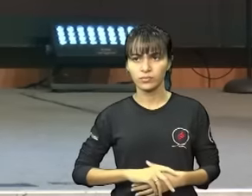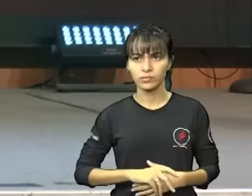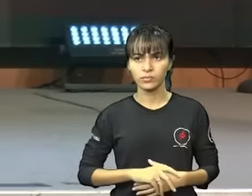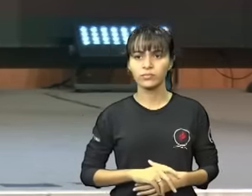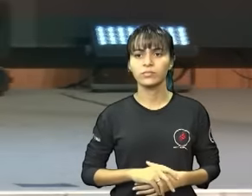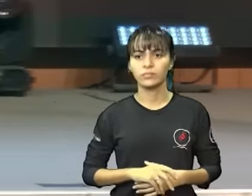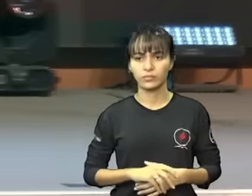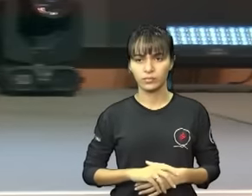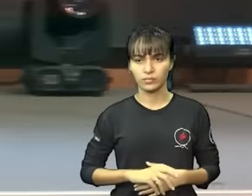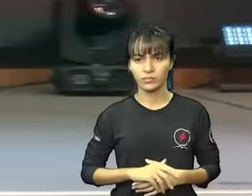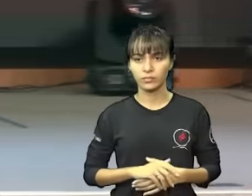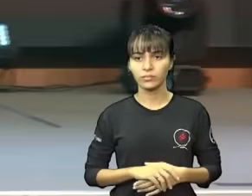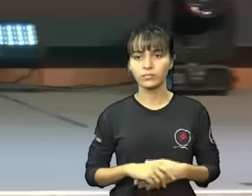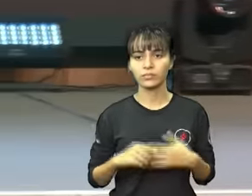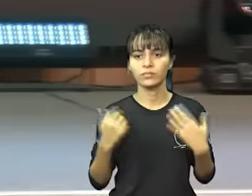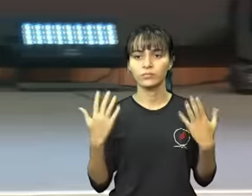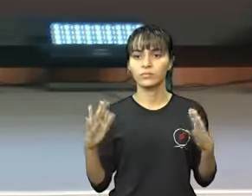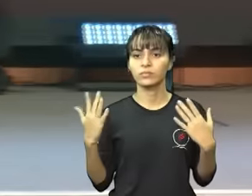E